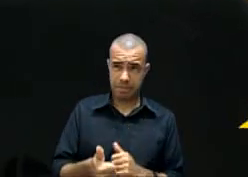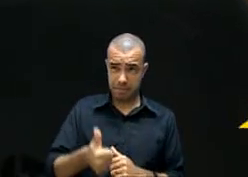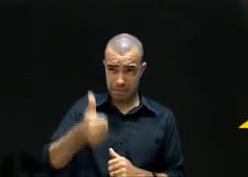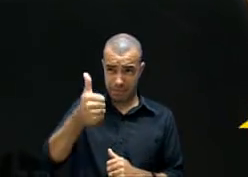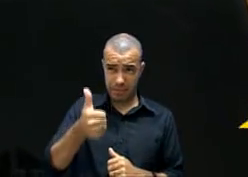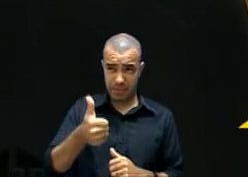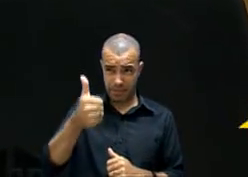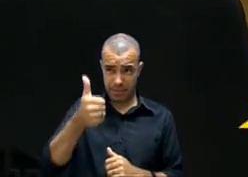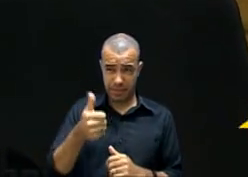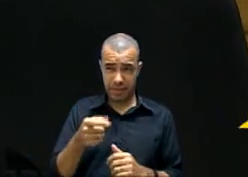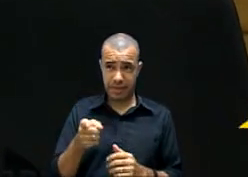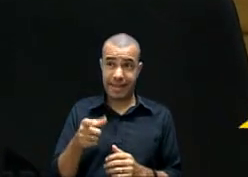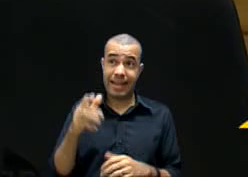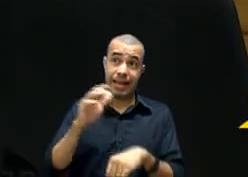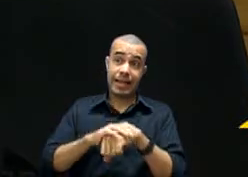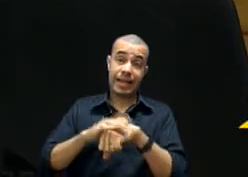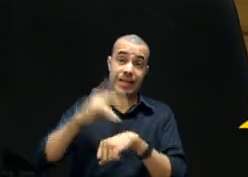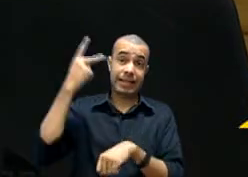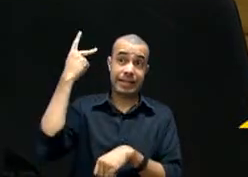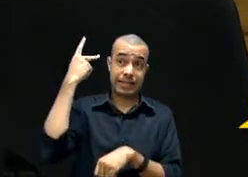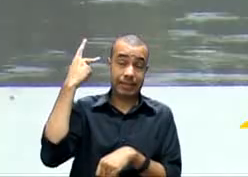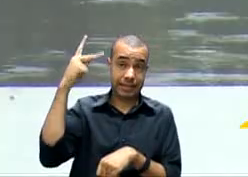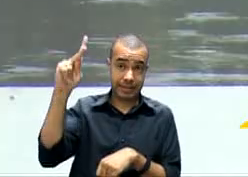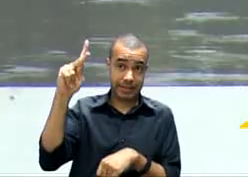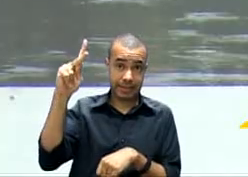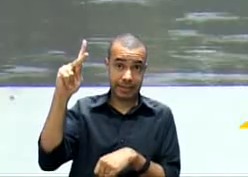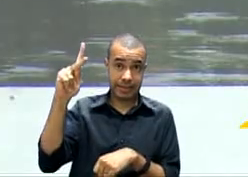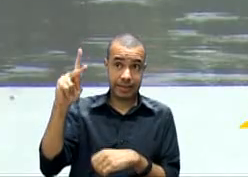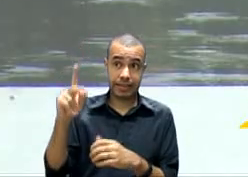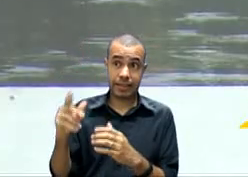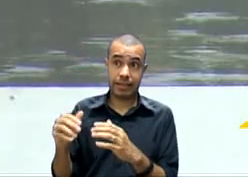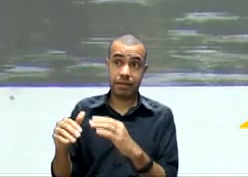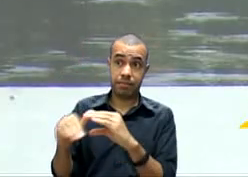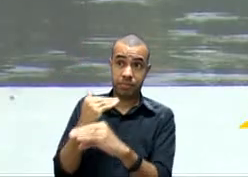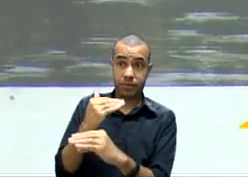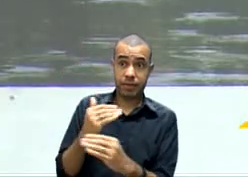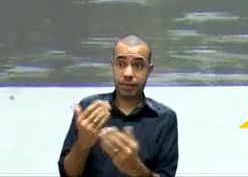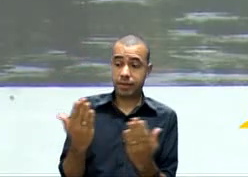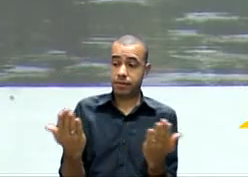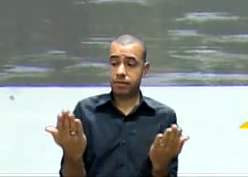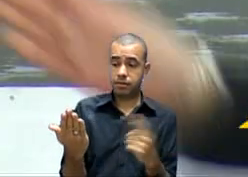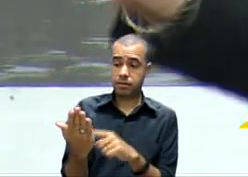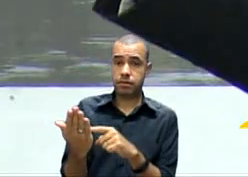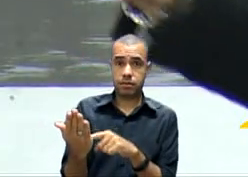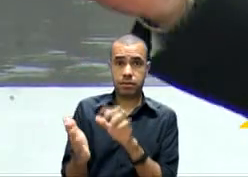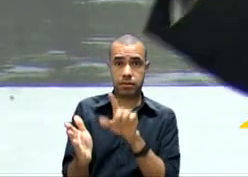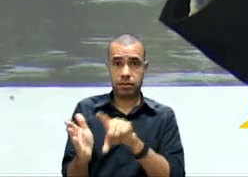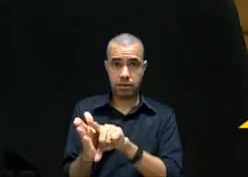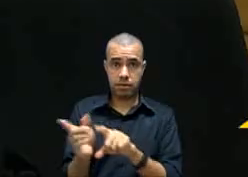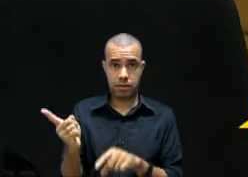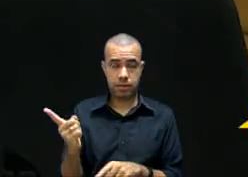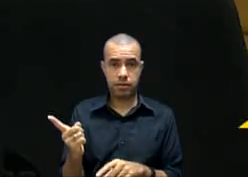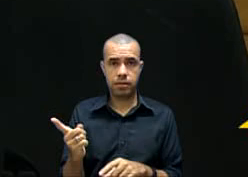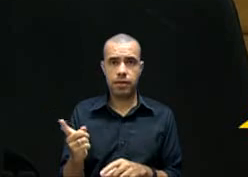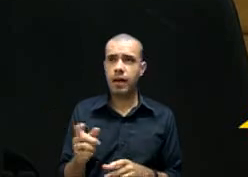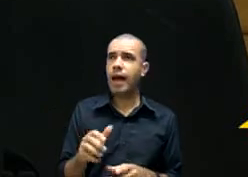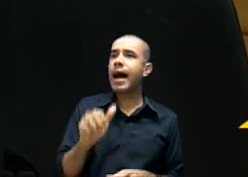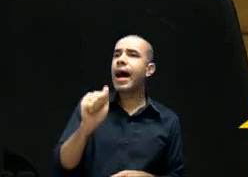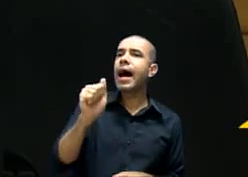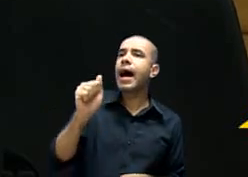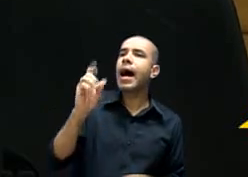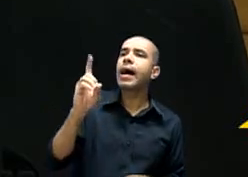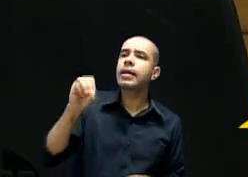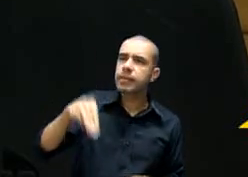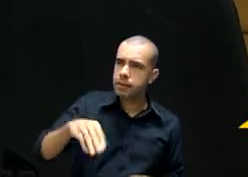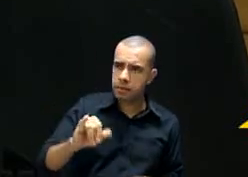mandar igual? Não ficaria mais fácil, evitaria risco? Não, ela... Ela não vai entrar com a dinheiro. Não, então, ele já foi conversar. Ah, então tá